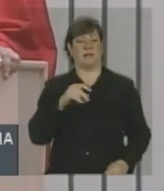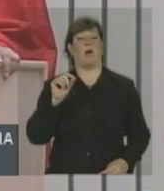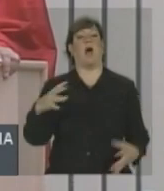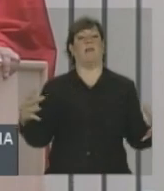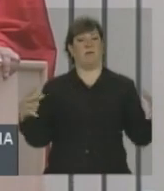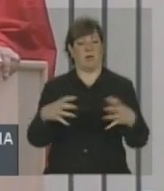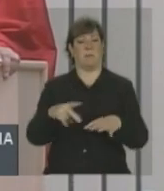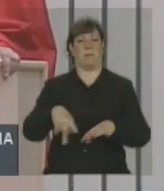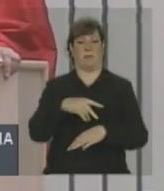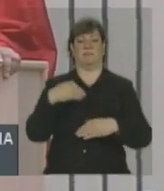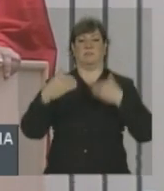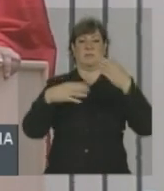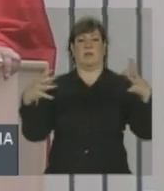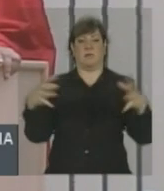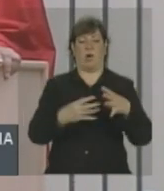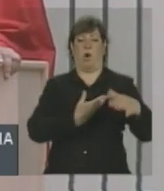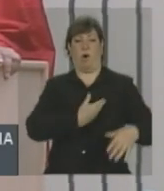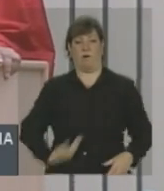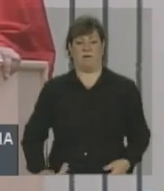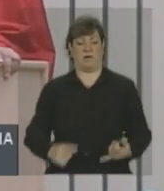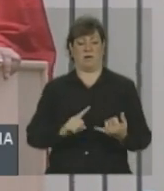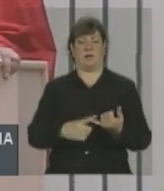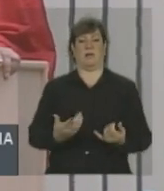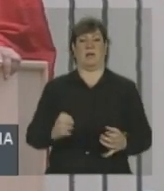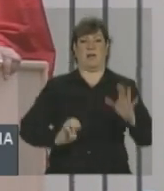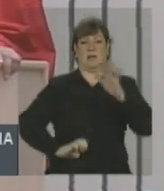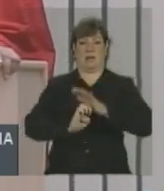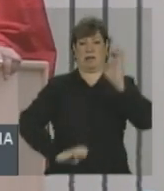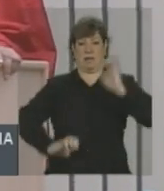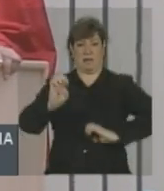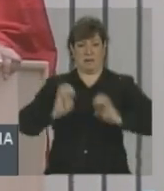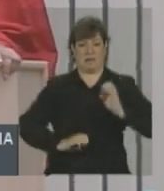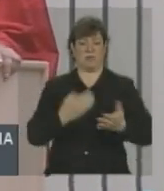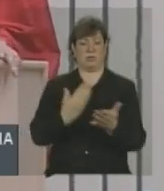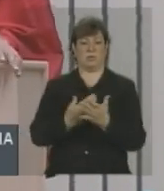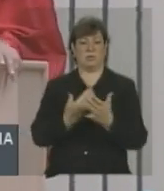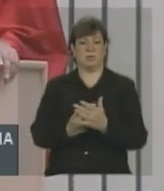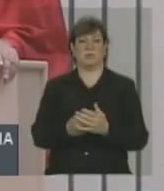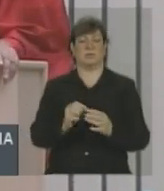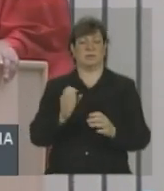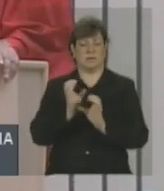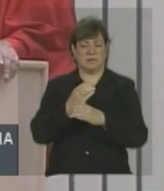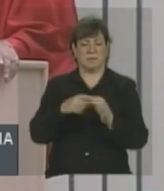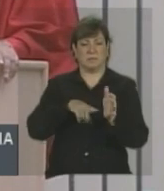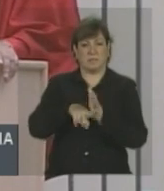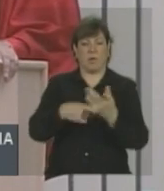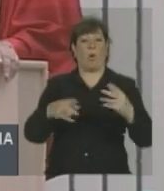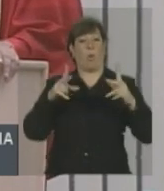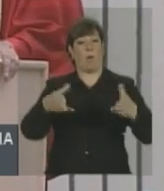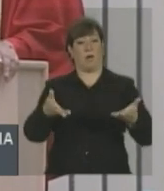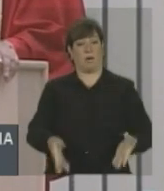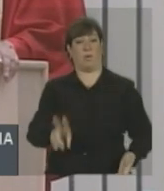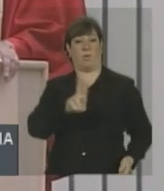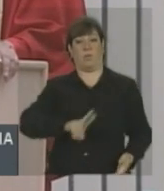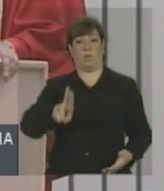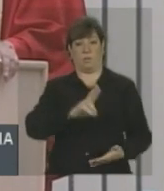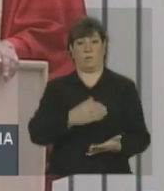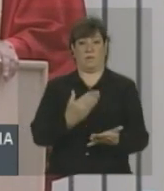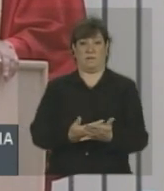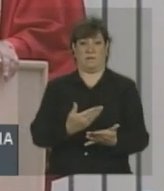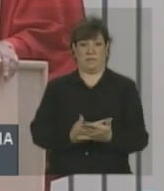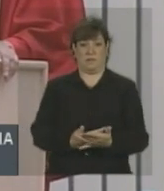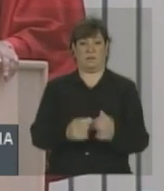envolver governos, empresas e instituições de ensino e pesquisa, como é o caso da universidade